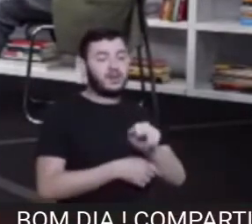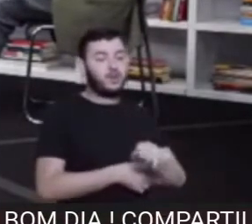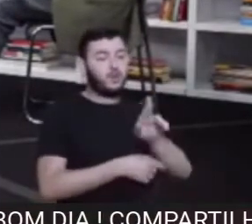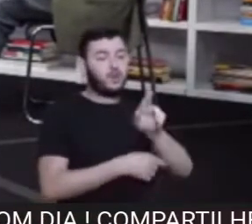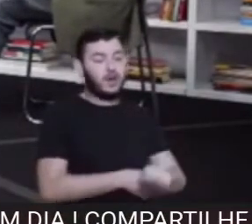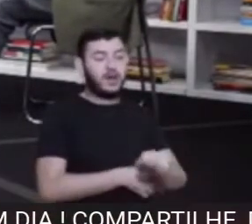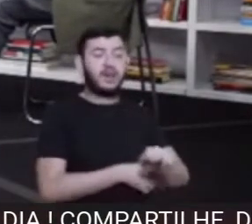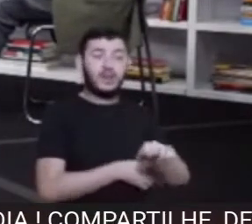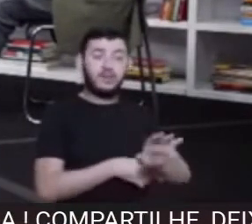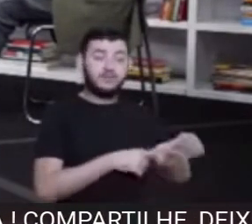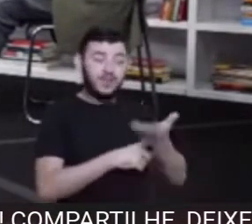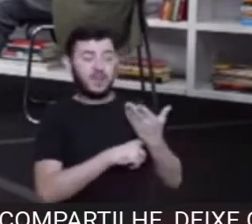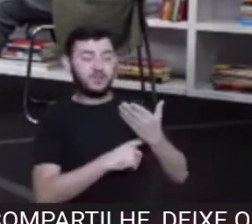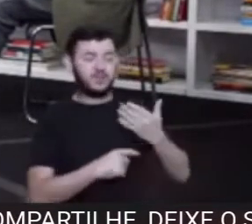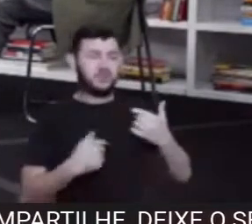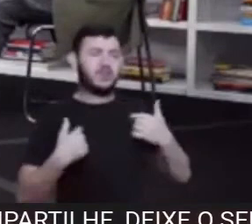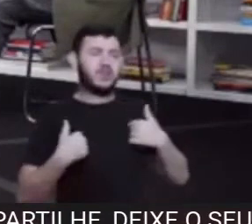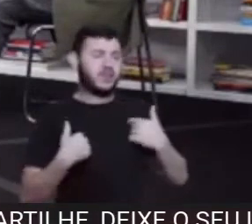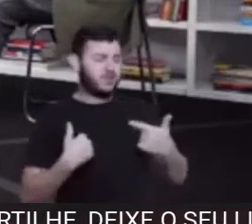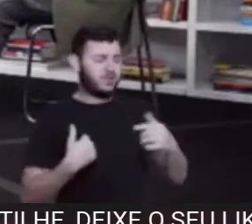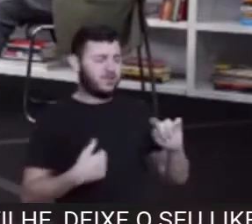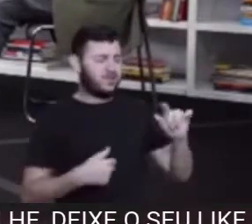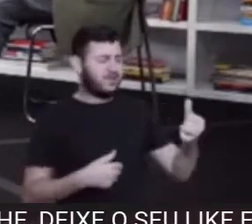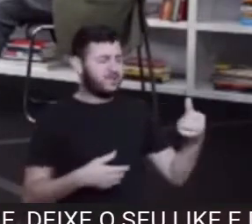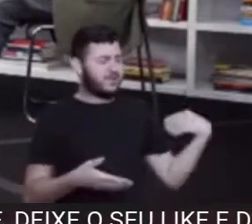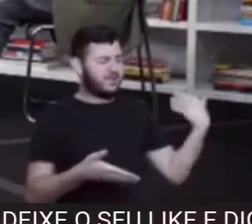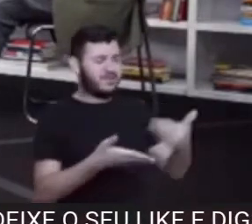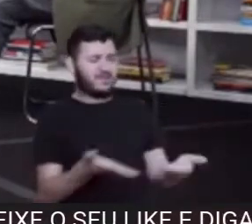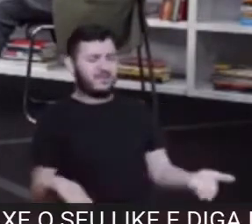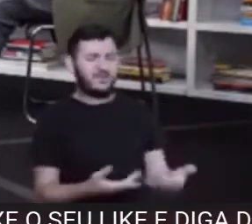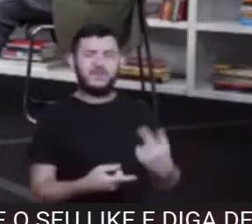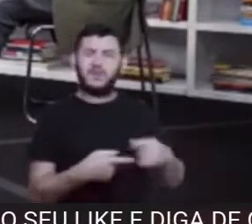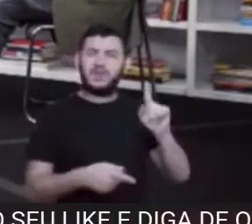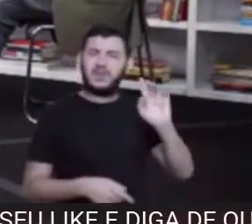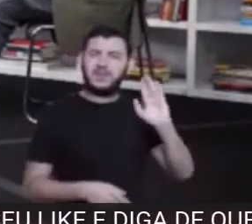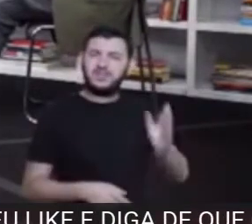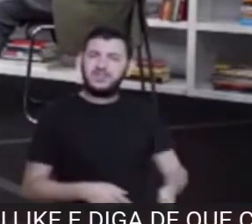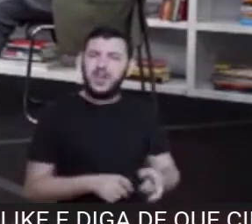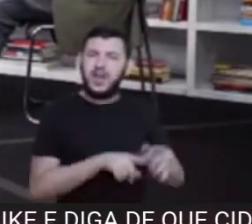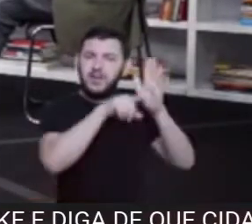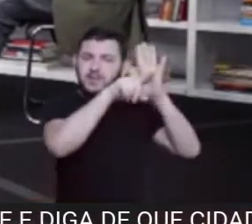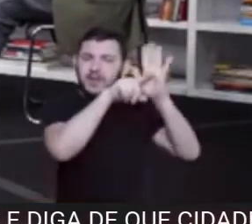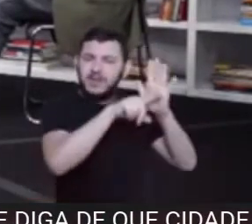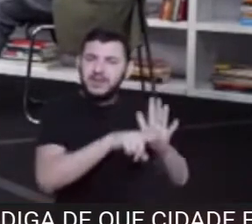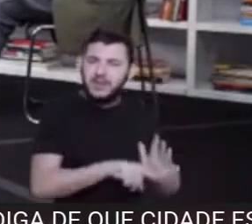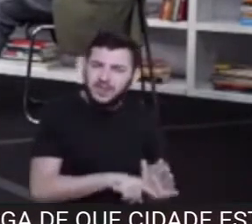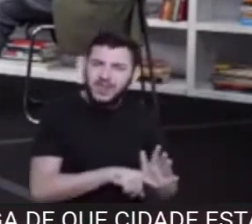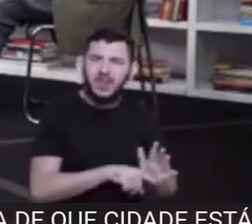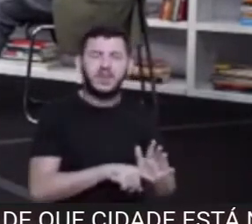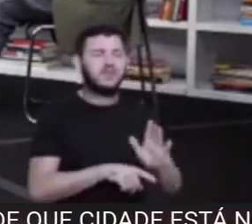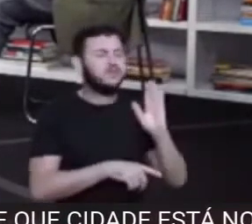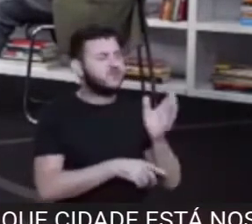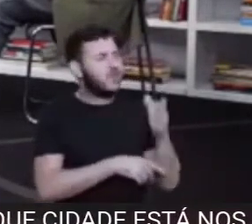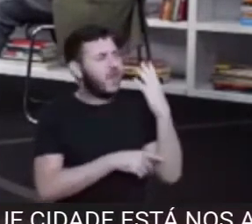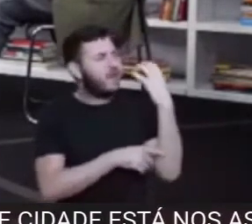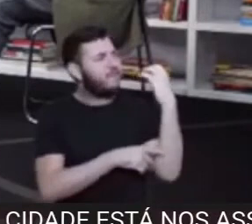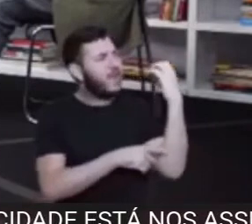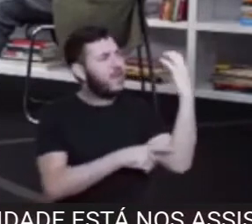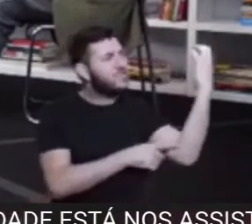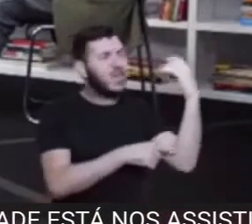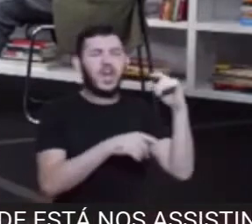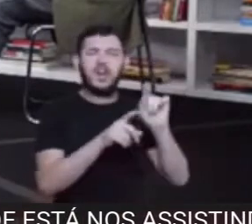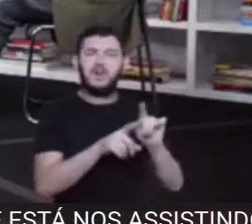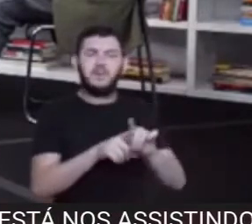minha defesa, porque o Cris e a Valesca pesquisaram, viajaram, foram para a Suíça, foram para os Estados